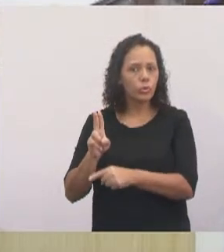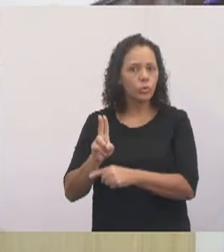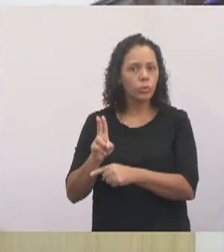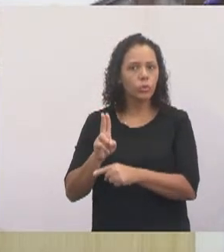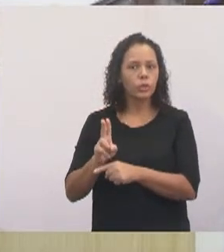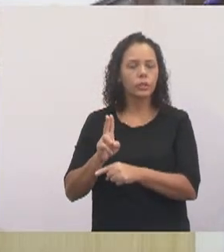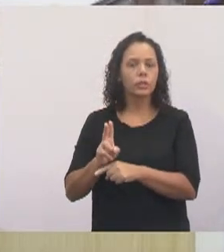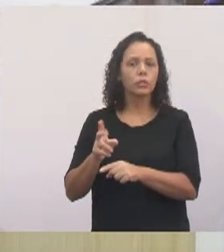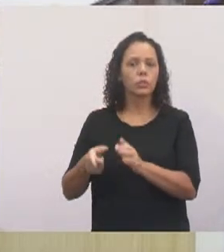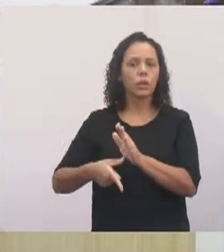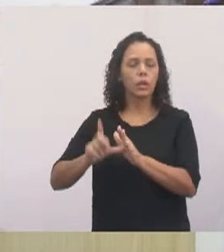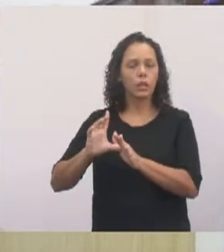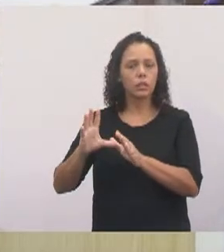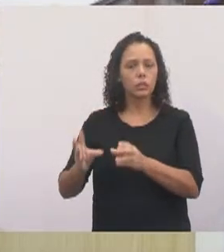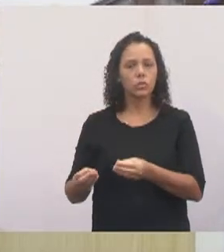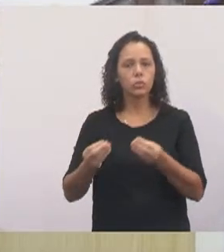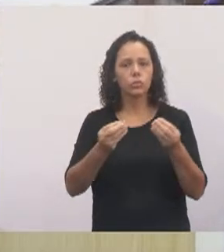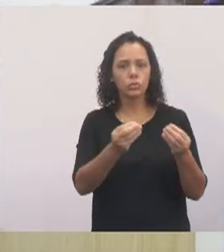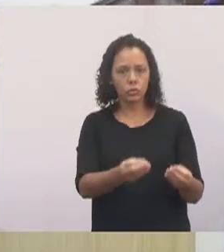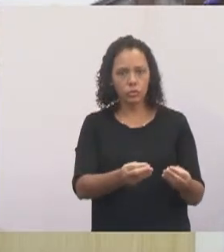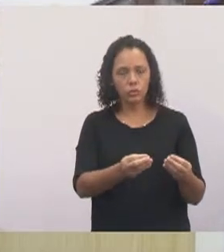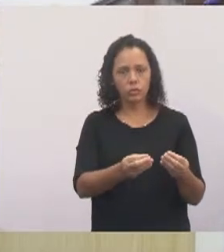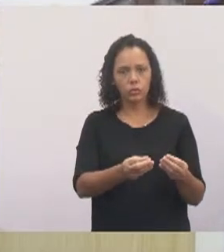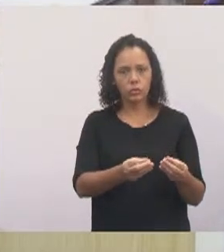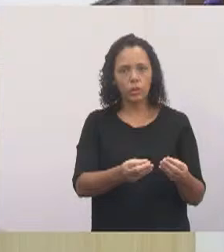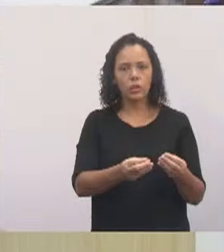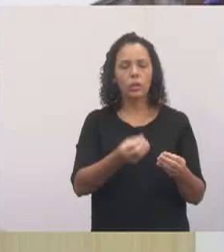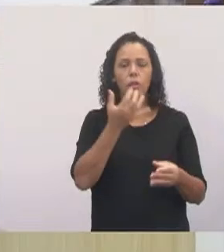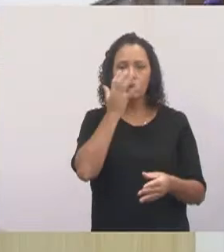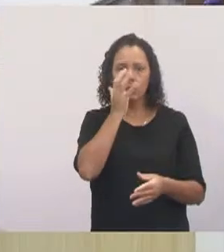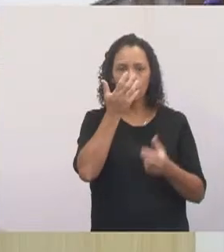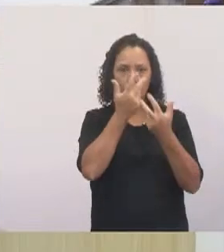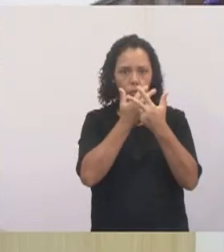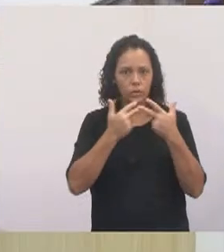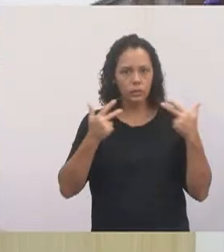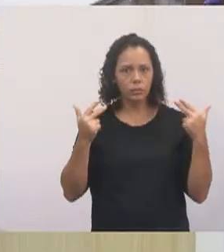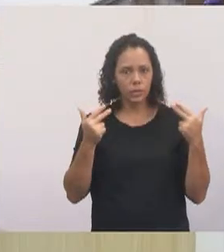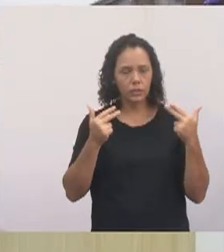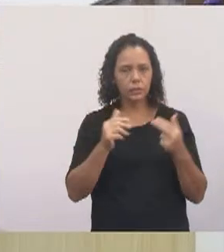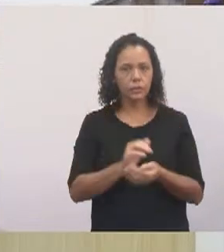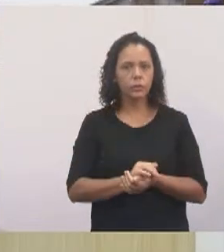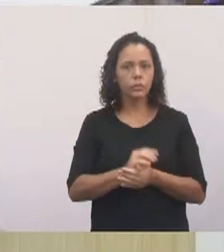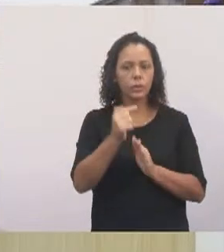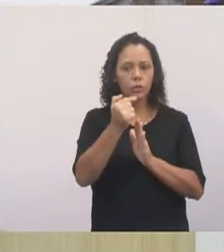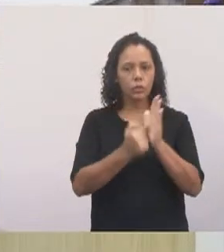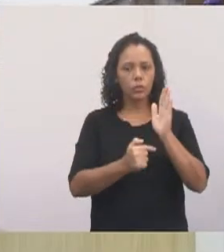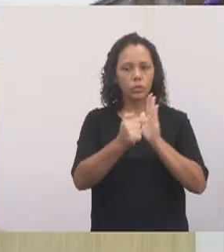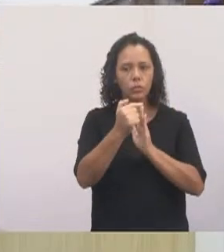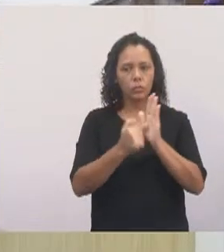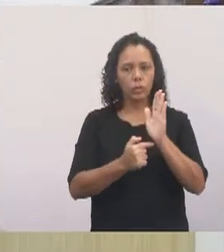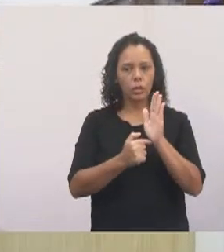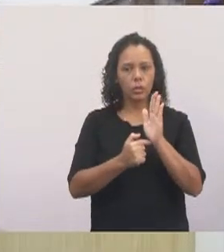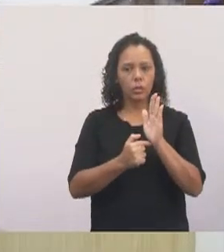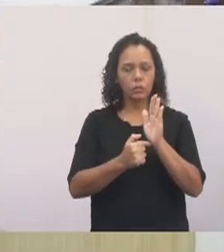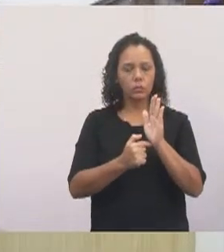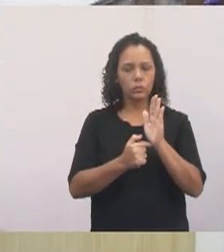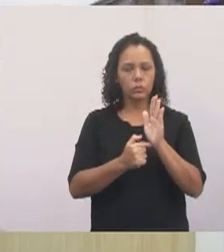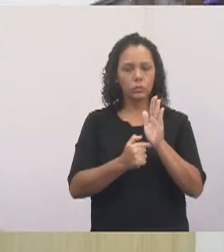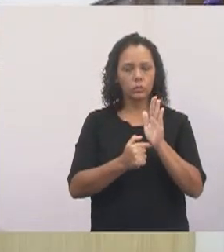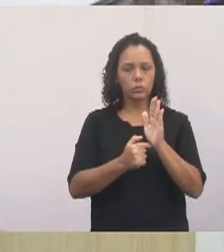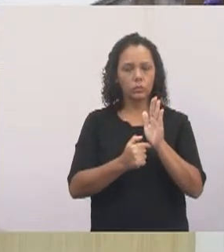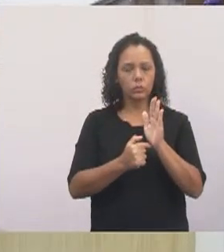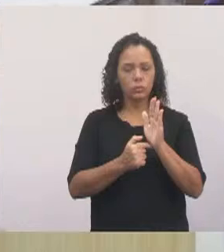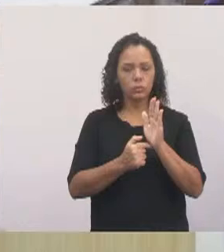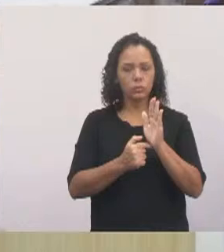imunização e castração dos animais a serem disponibilizados nesses eventos. O veto foi